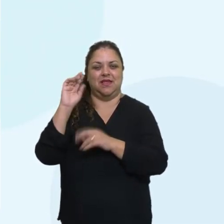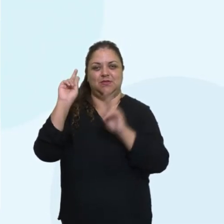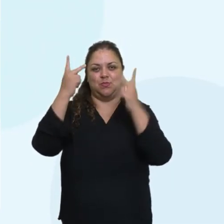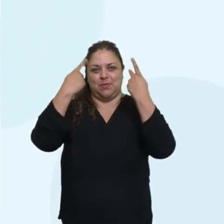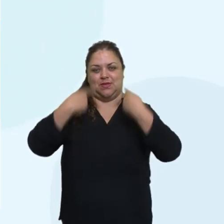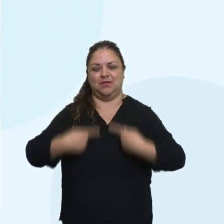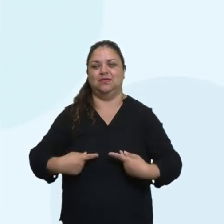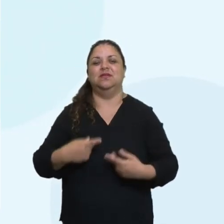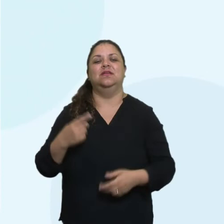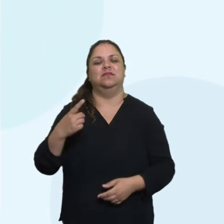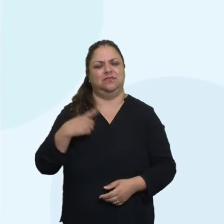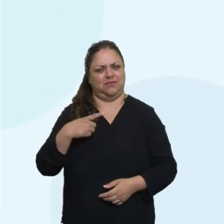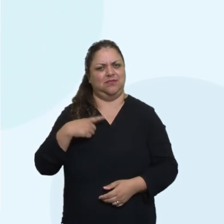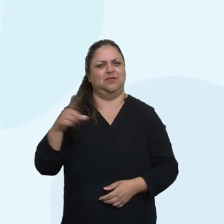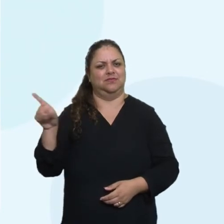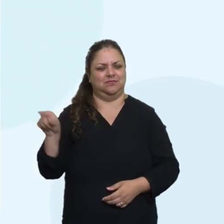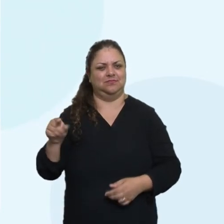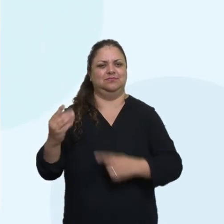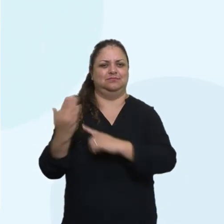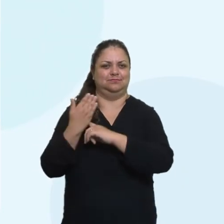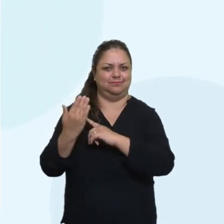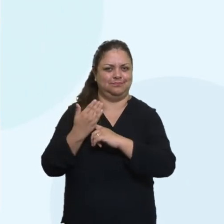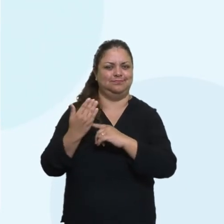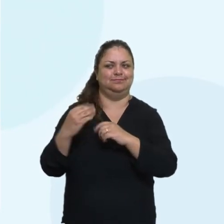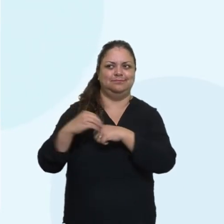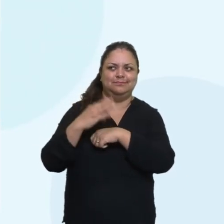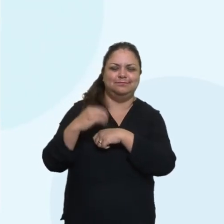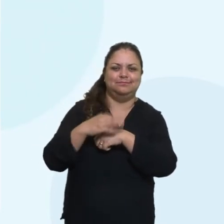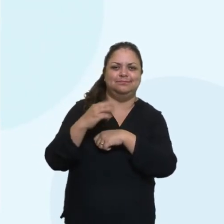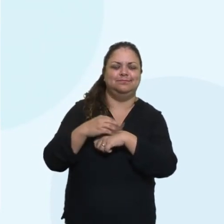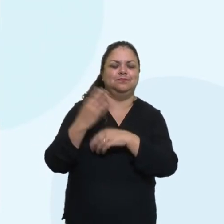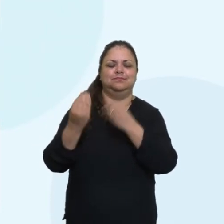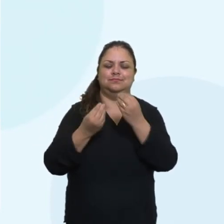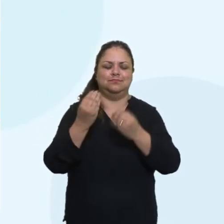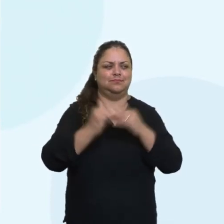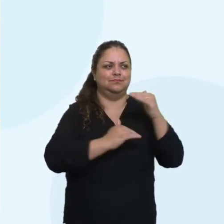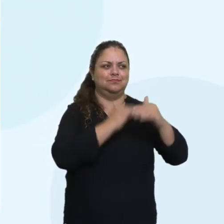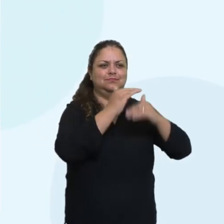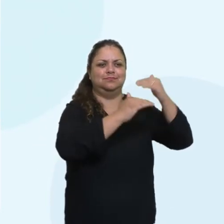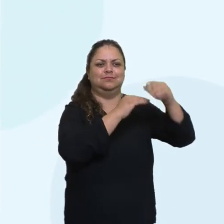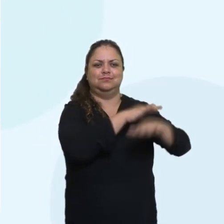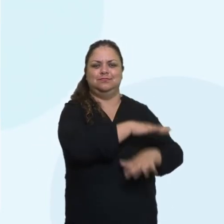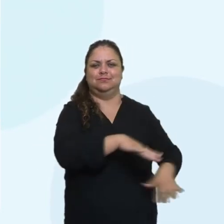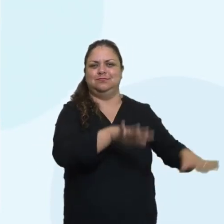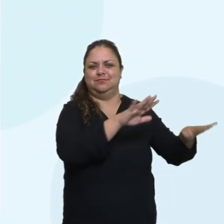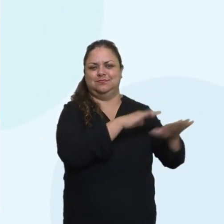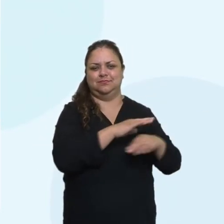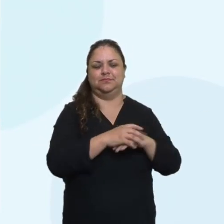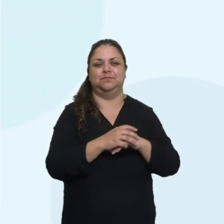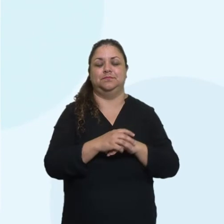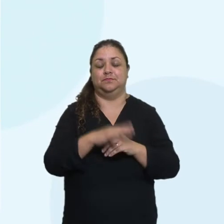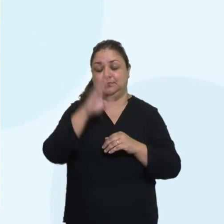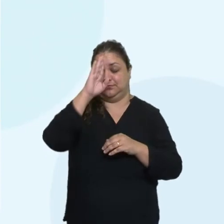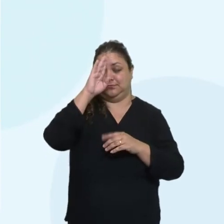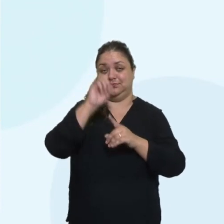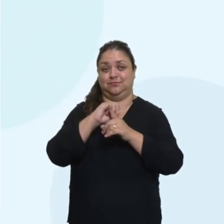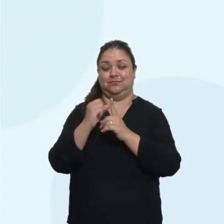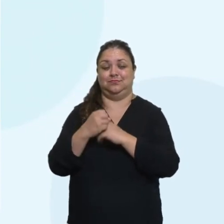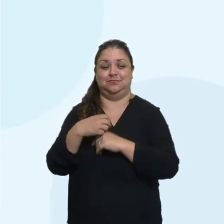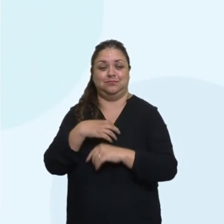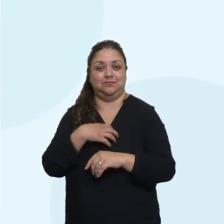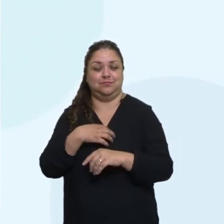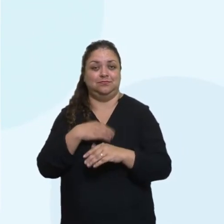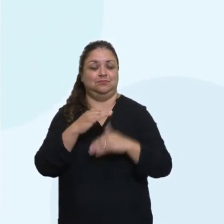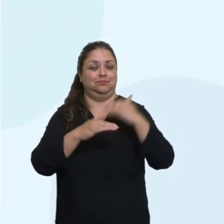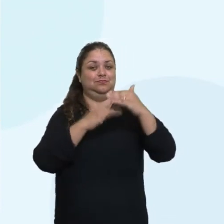como linguagens e Ciências da Natureza também foi contemplado aí o desenvolvimento intencional das competências socioemocionais associado